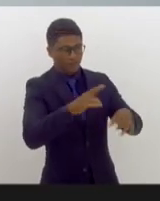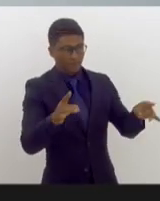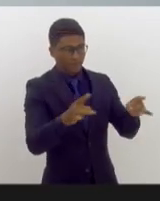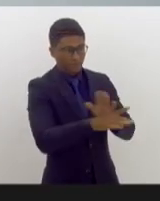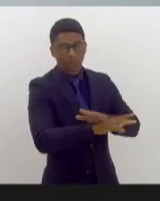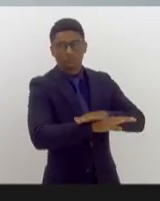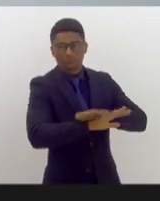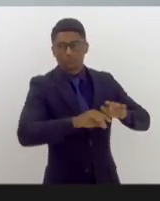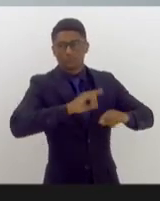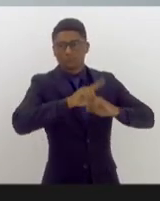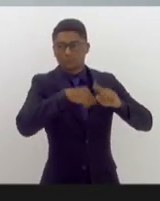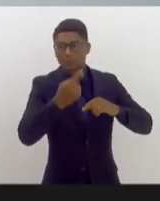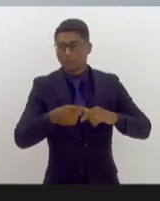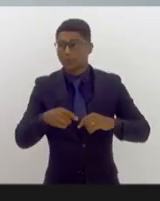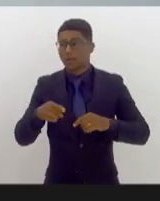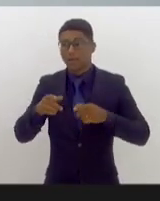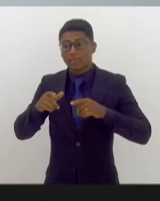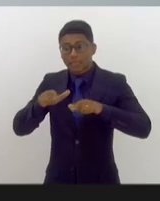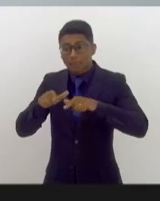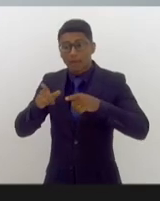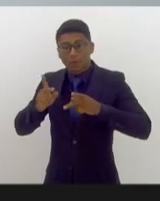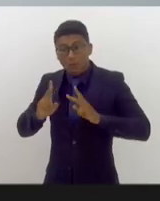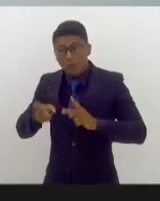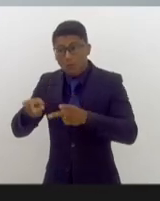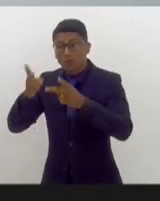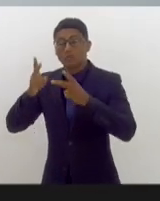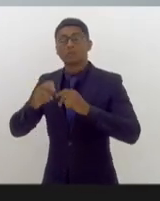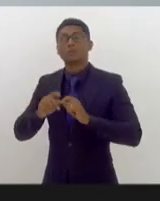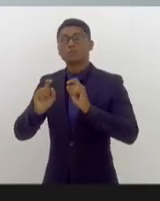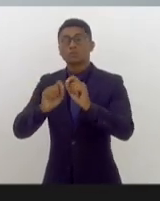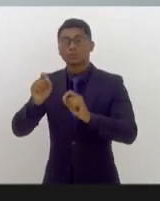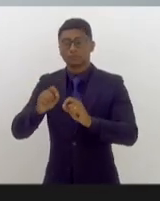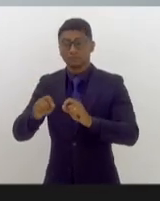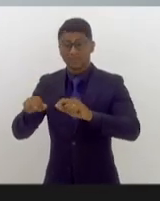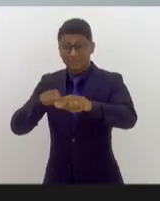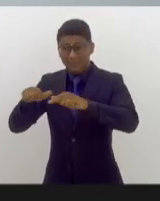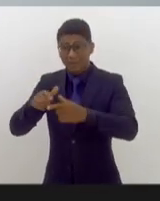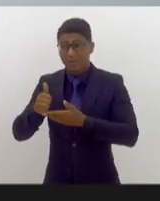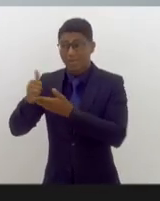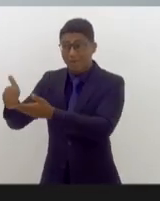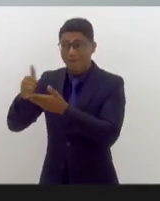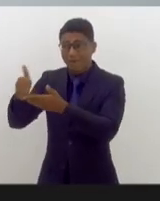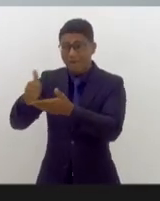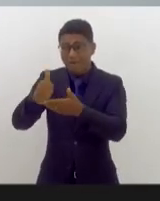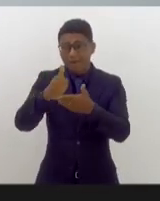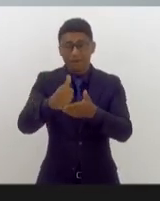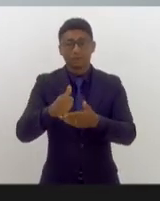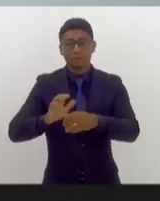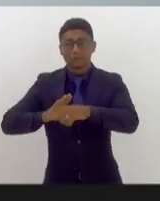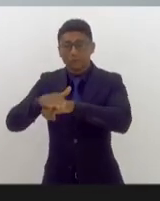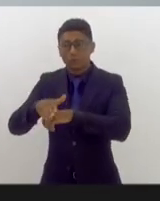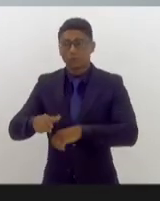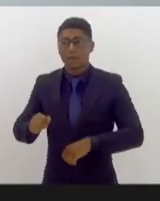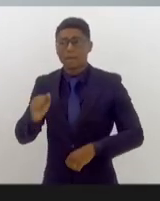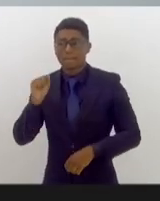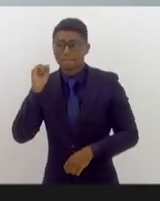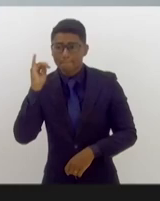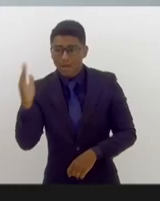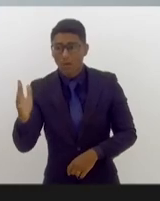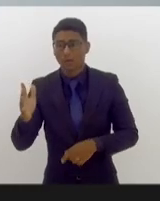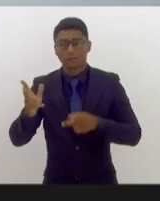para prosseguir as suas entregas noite e madrugada dentro, de fato. Então, essa é uma